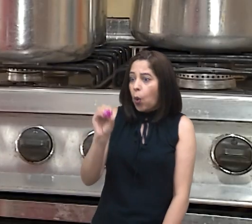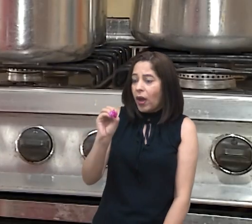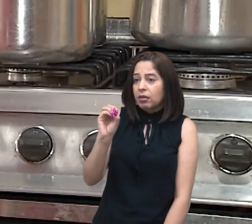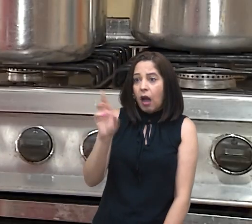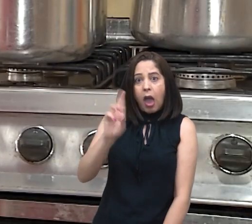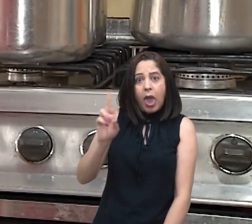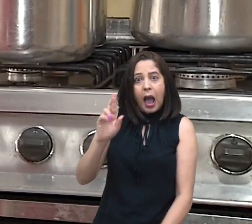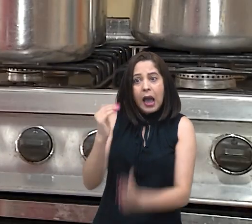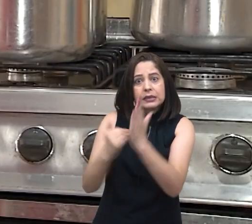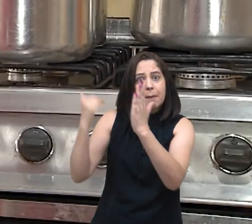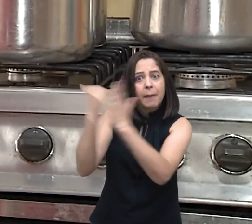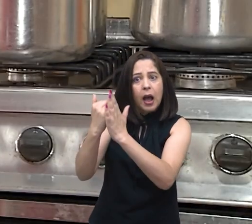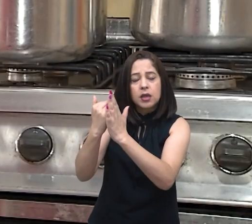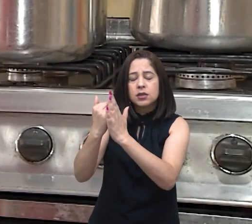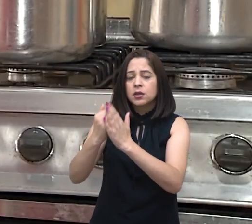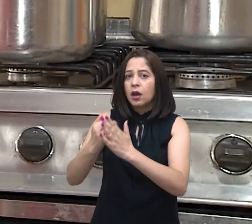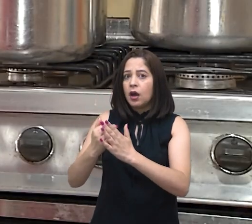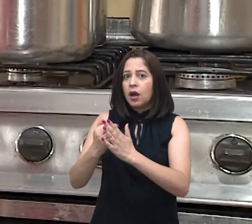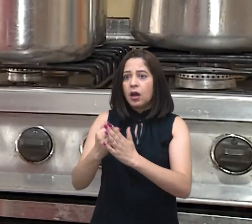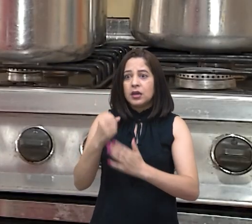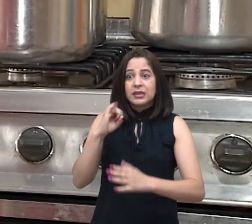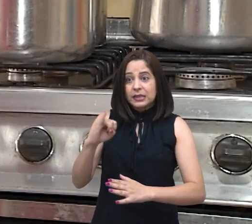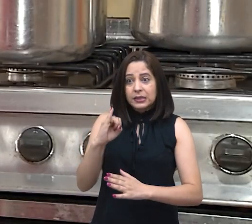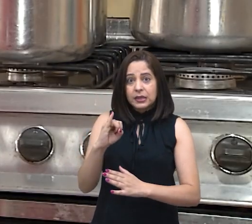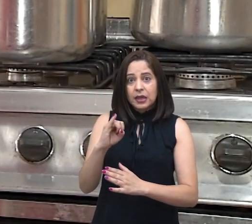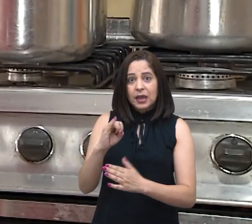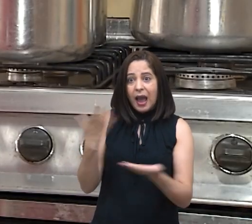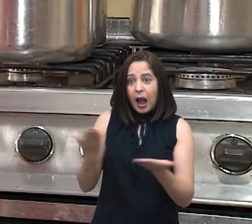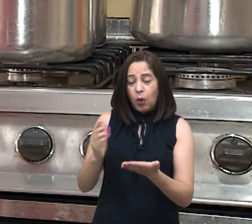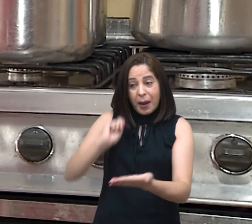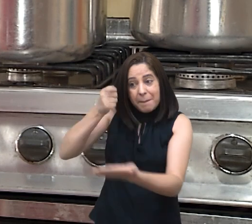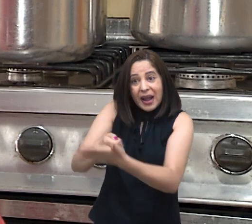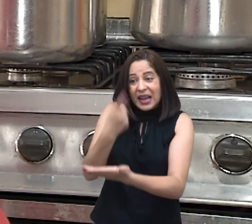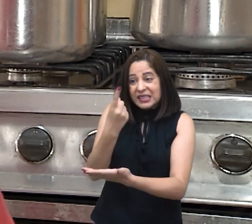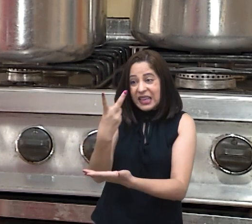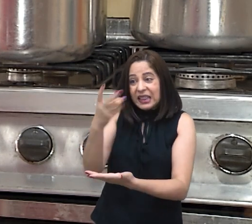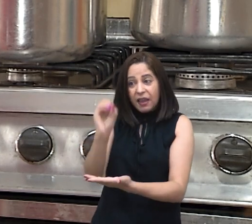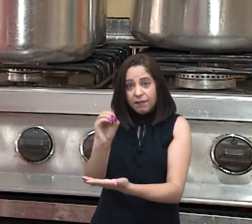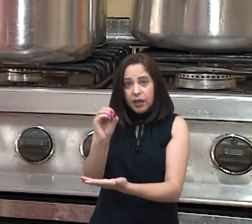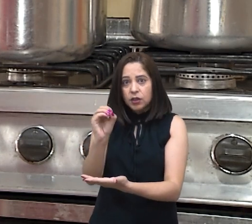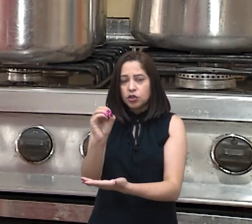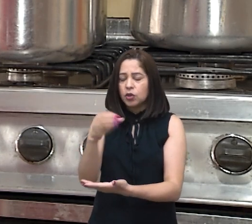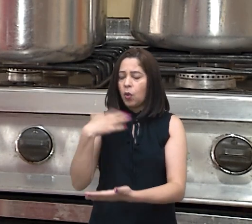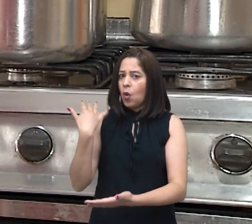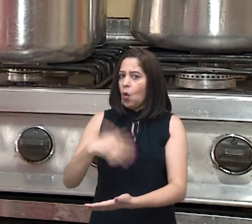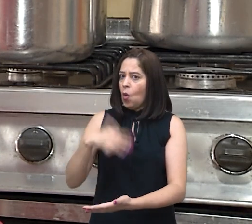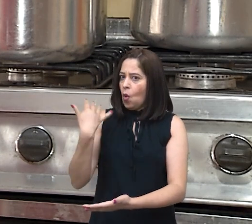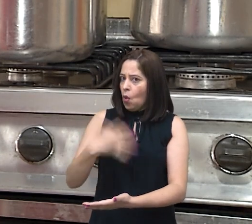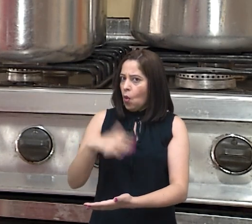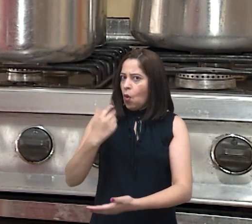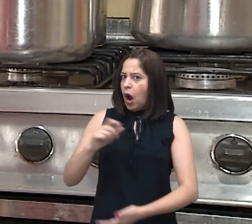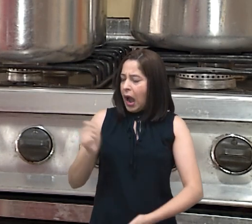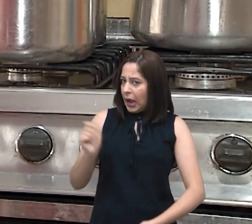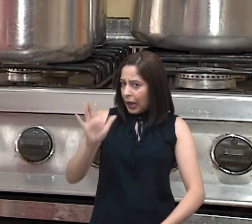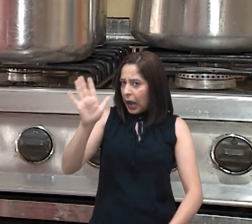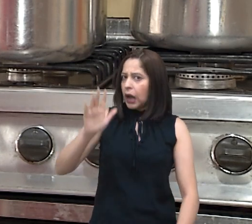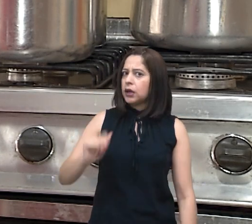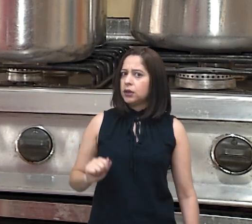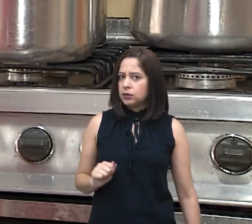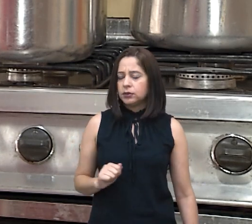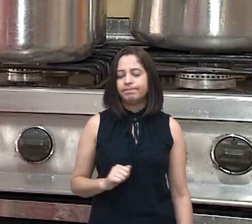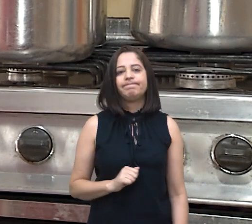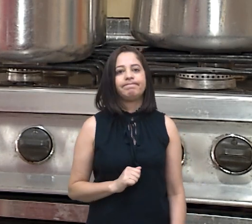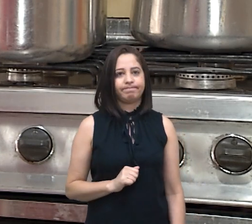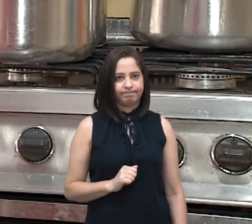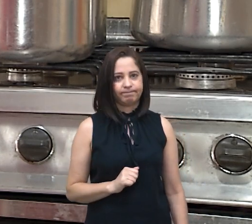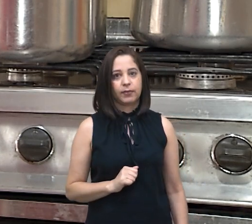mais, praticamente eu pago no máximo 80, se passar para 120, né? 3 gastos, né, que você compra em 6 meses,